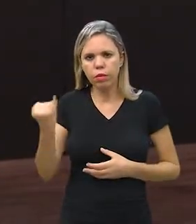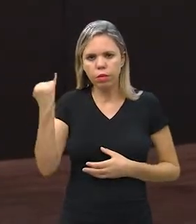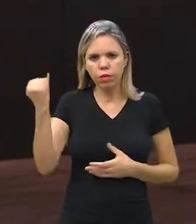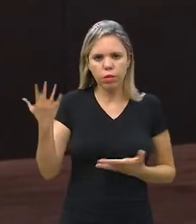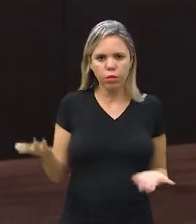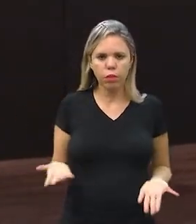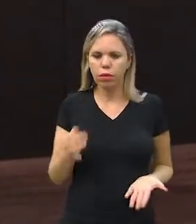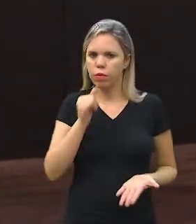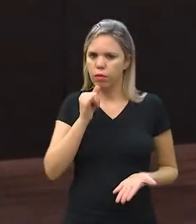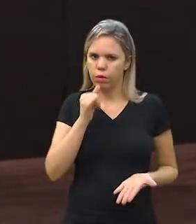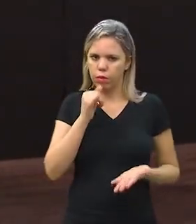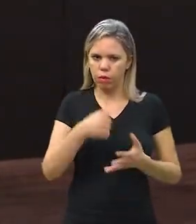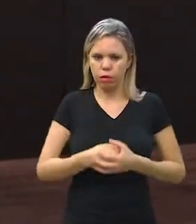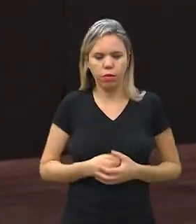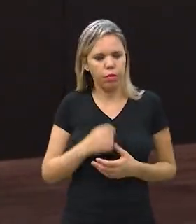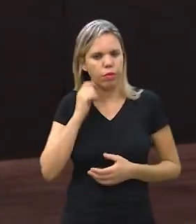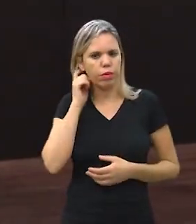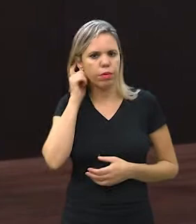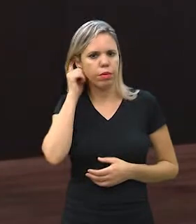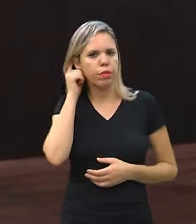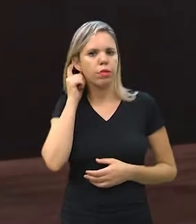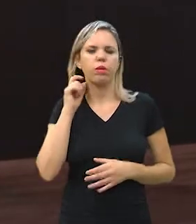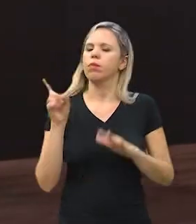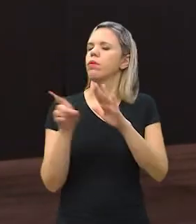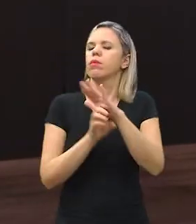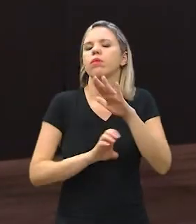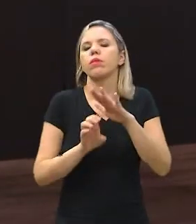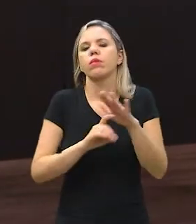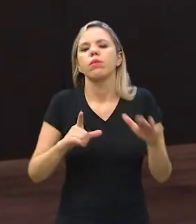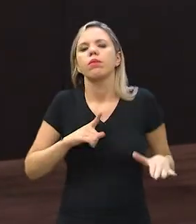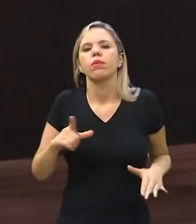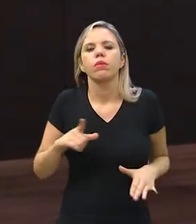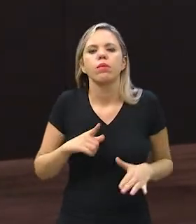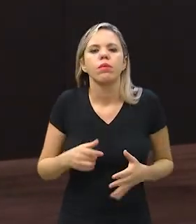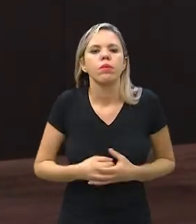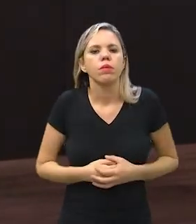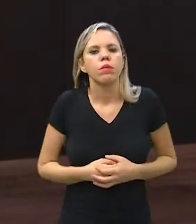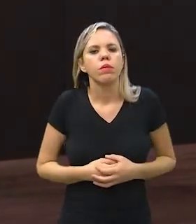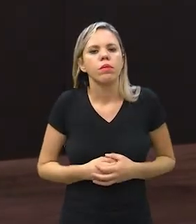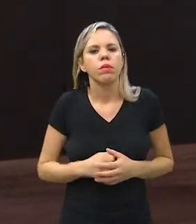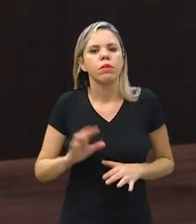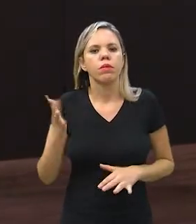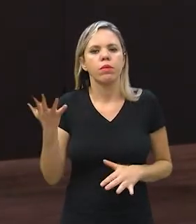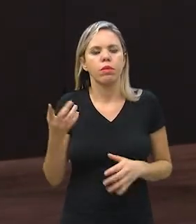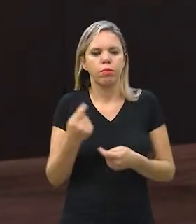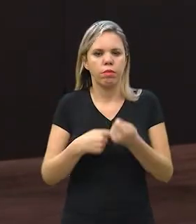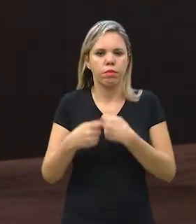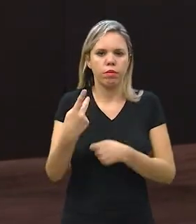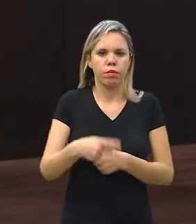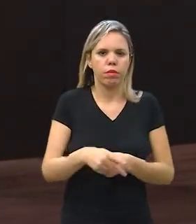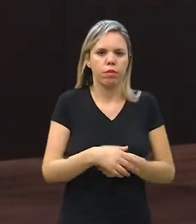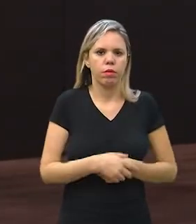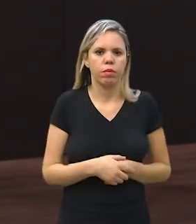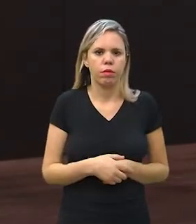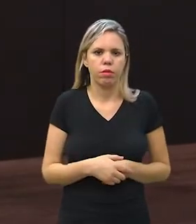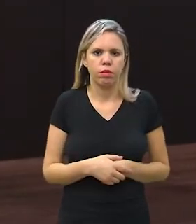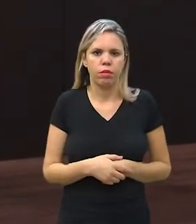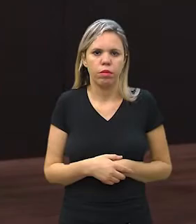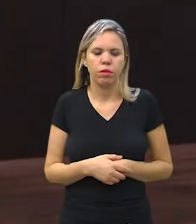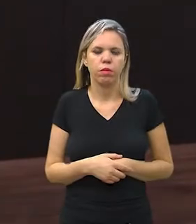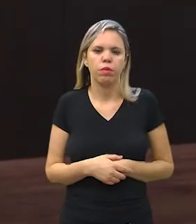tão importante, por exemplo, para aquele empresário que tem, de repente, o negócio dele que é